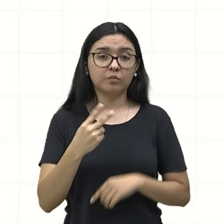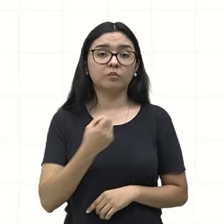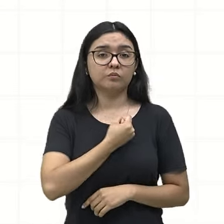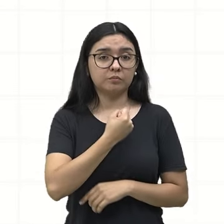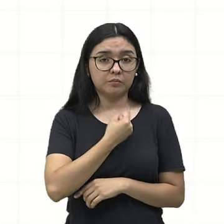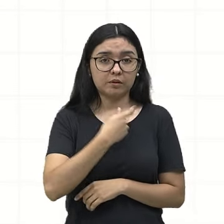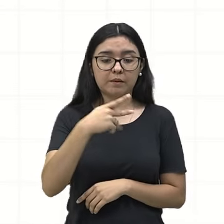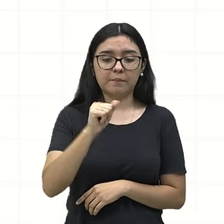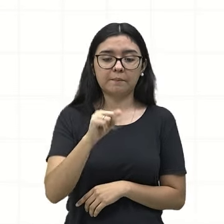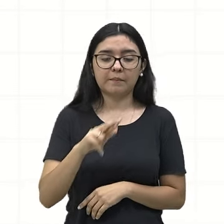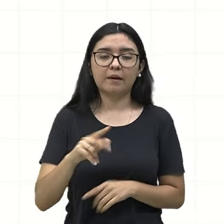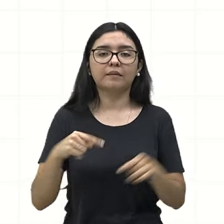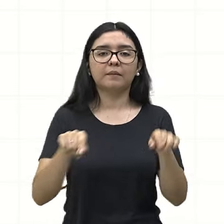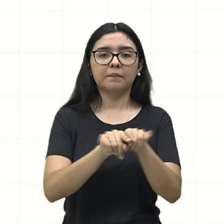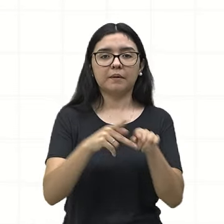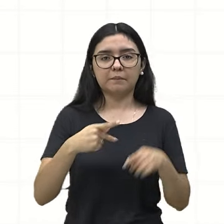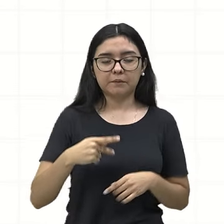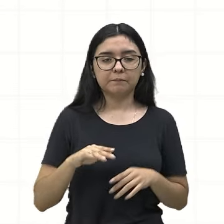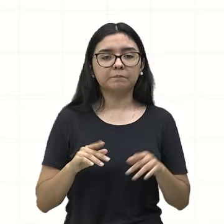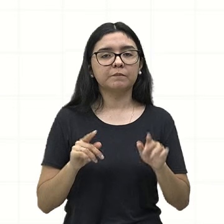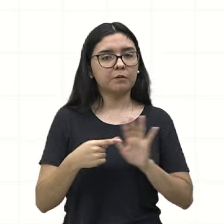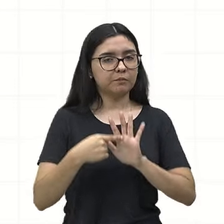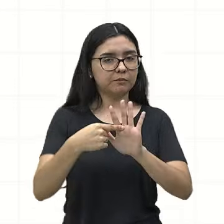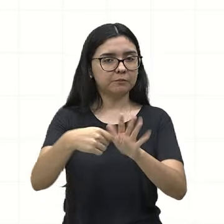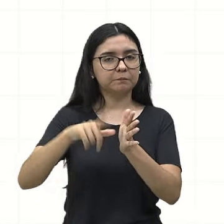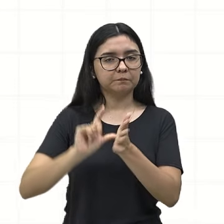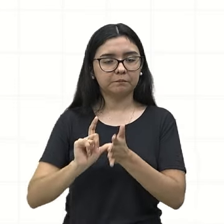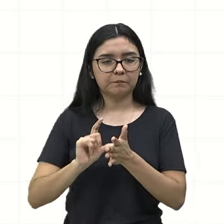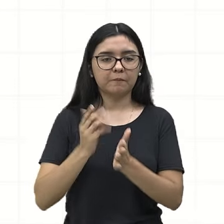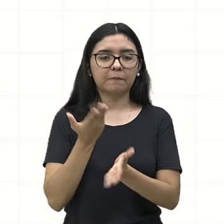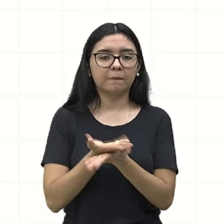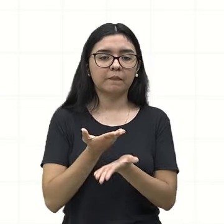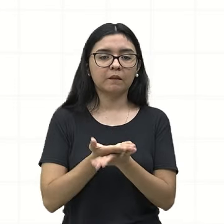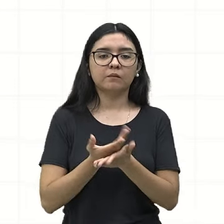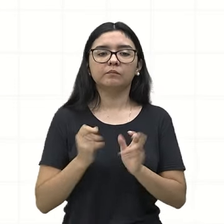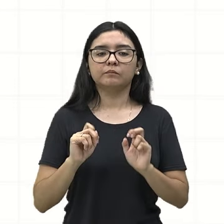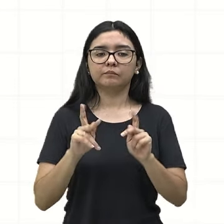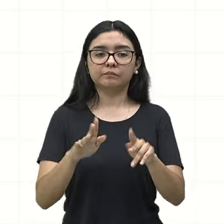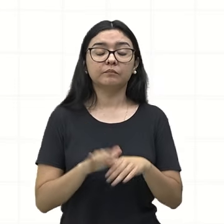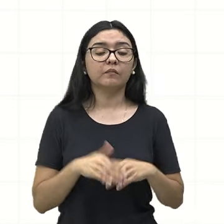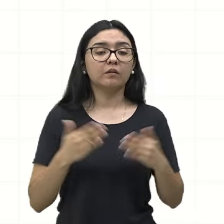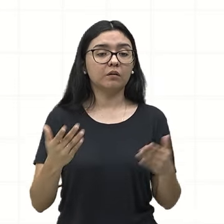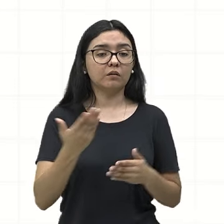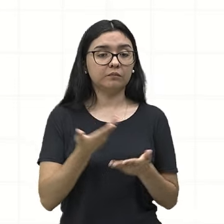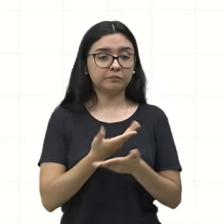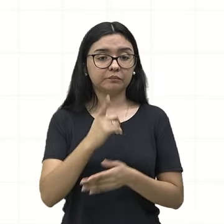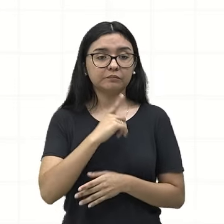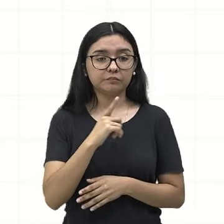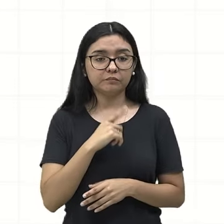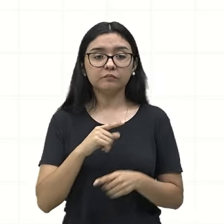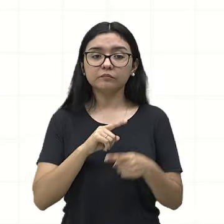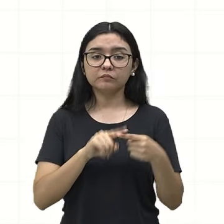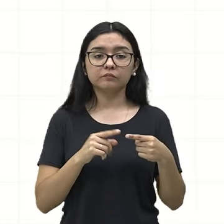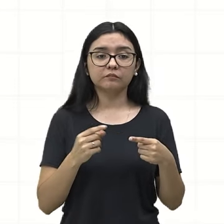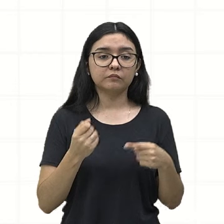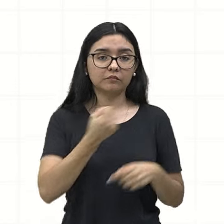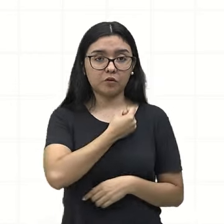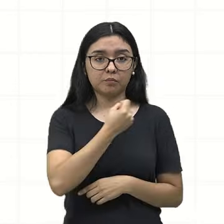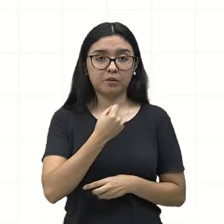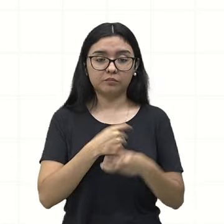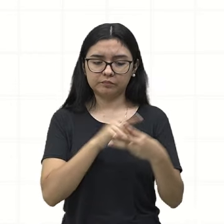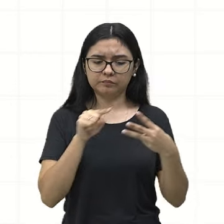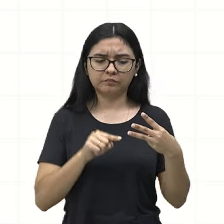isso. Tudo bem? Já mostrei para você ao longo aqui da nossa aula. Agora nós temos aqui o número 3. O número